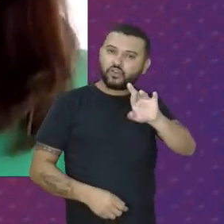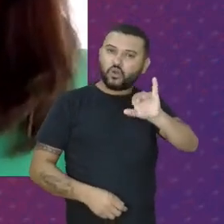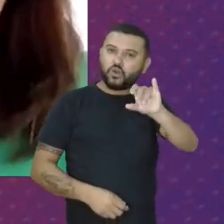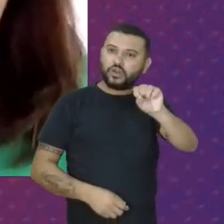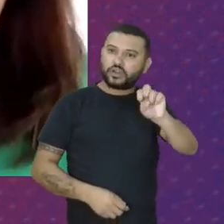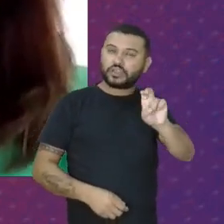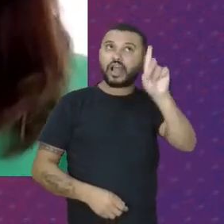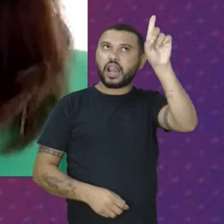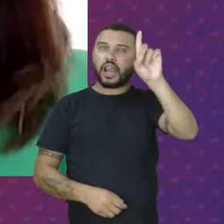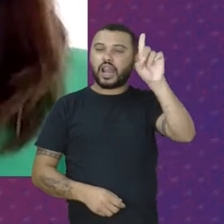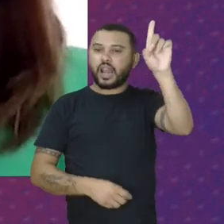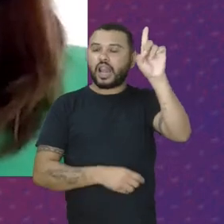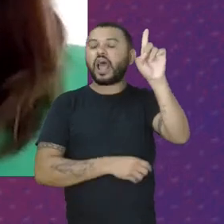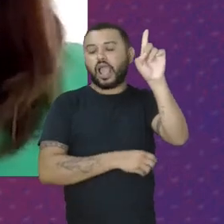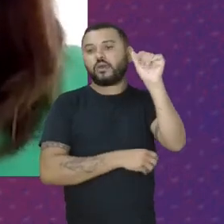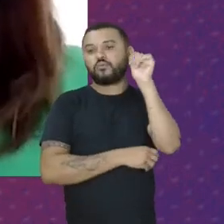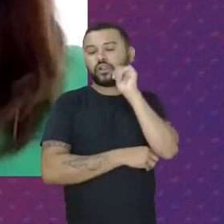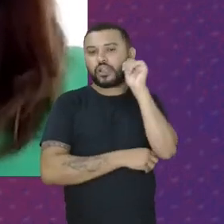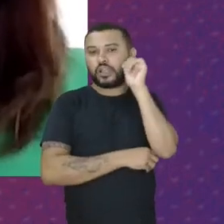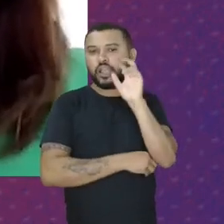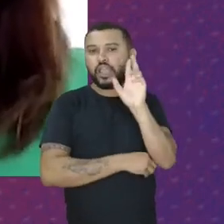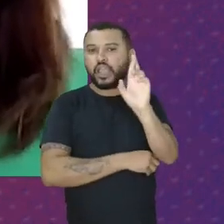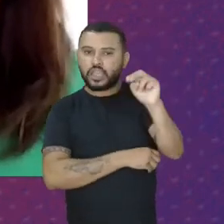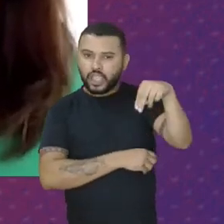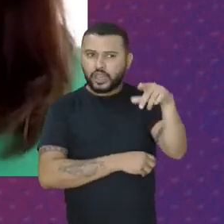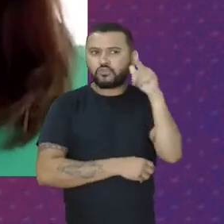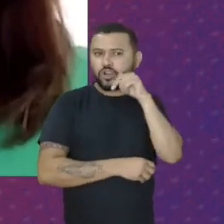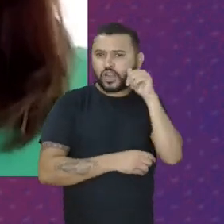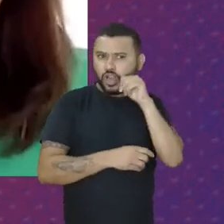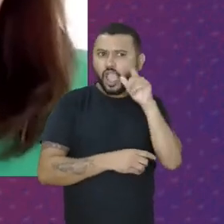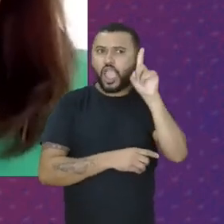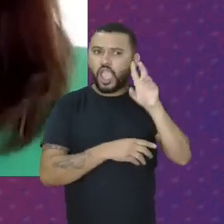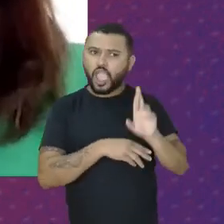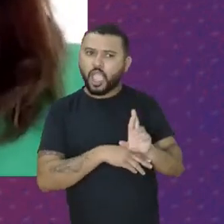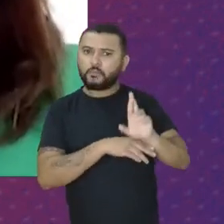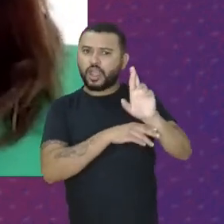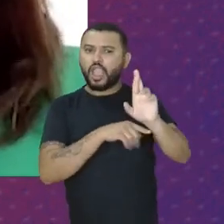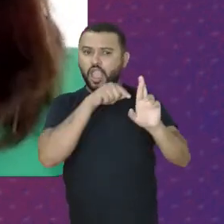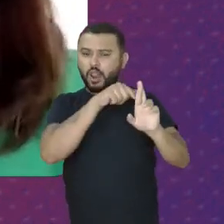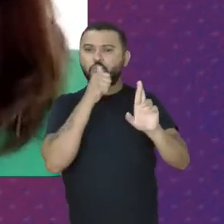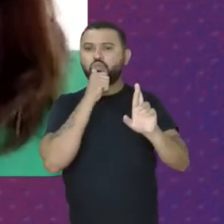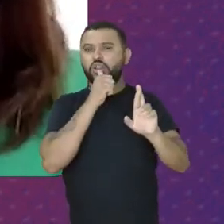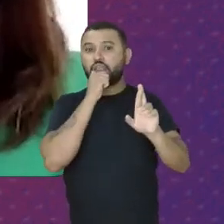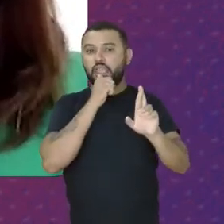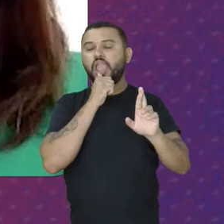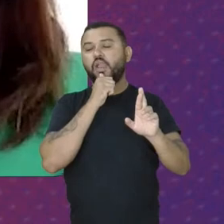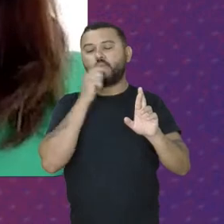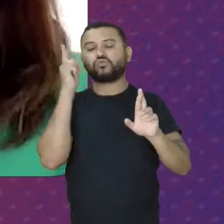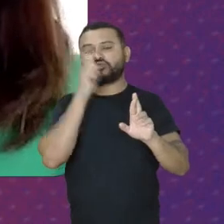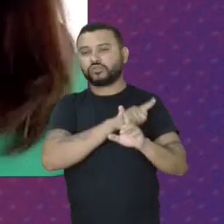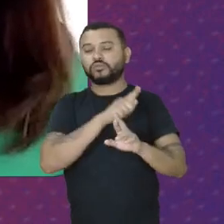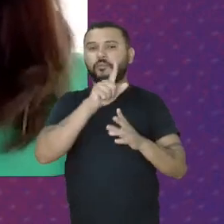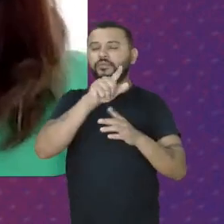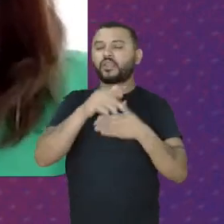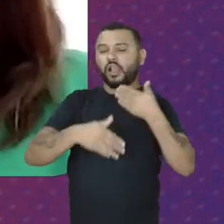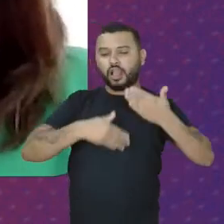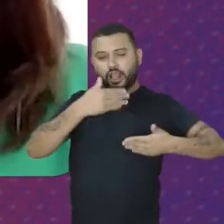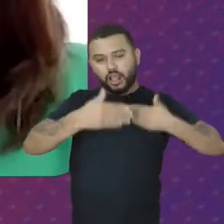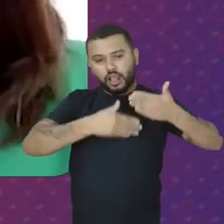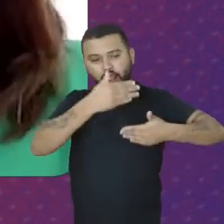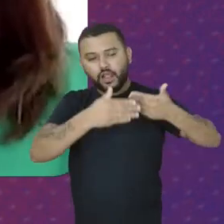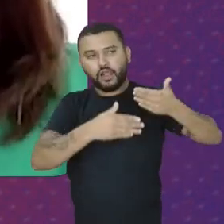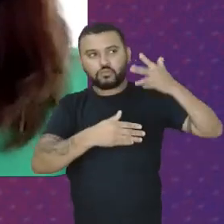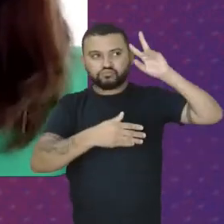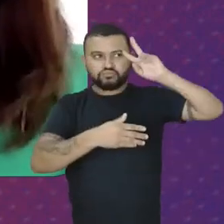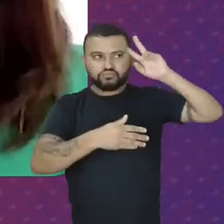Nordeste, no Rio Grande do Norte, ela é muito representativo disso, né? As mulheres, elas, ao longo da